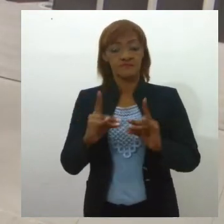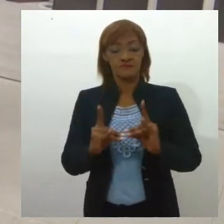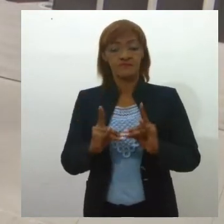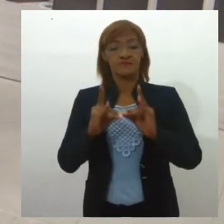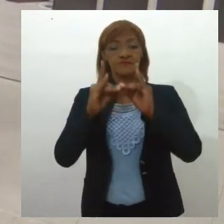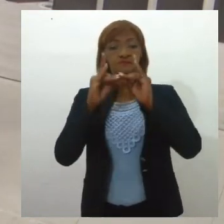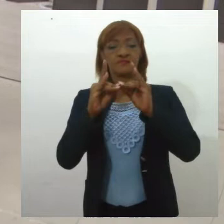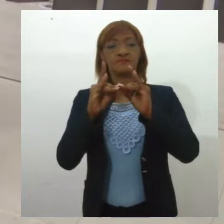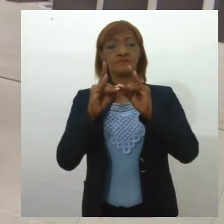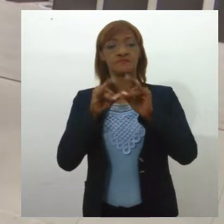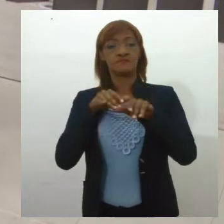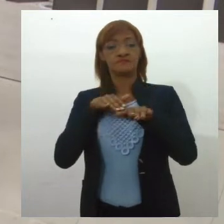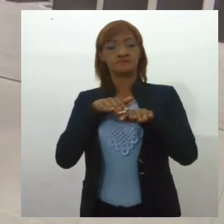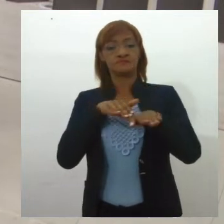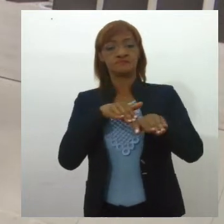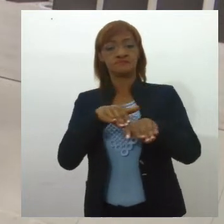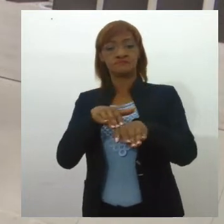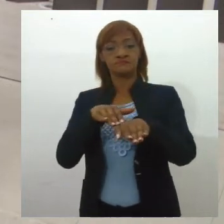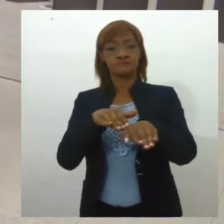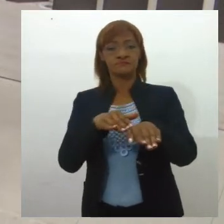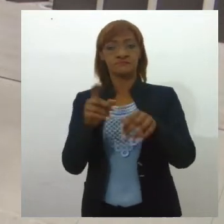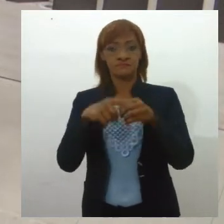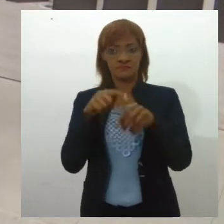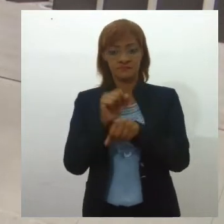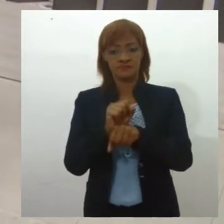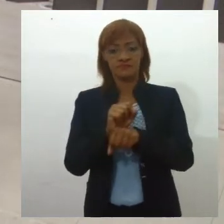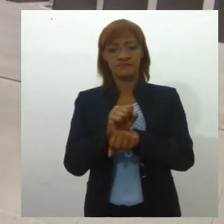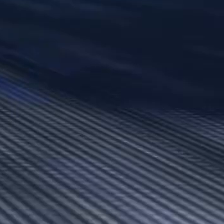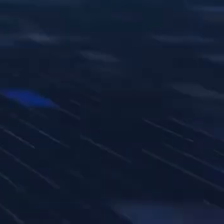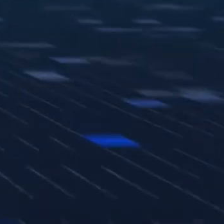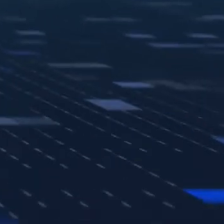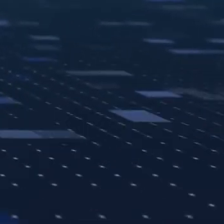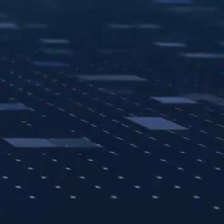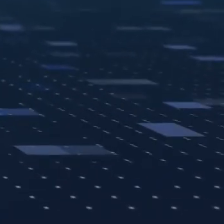e o cortejo até o Clube Esportivo Sergipe. Voltamos já.